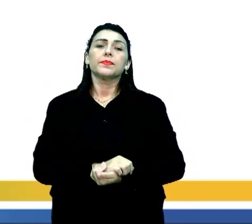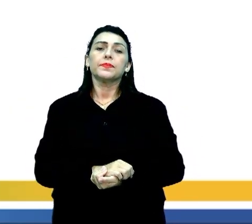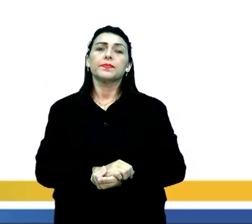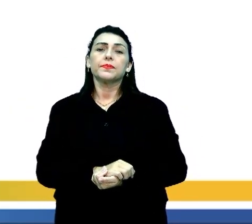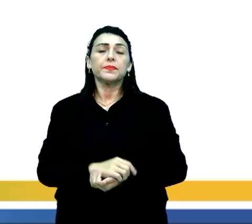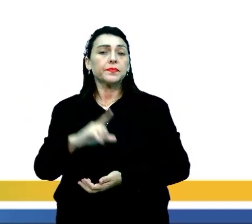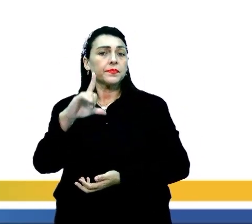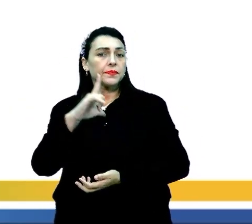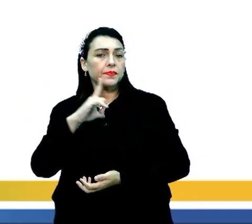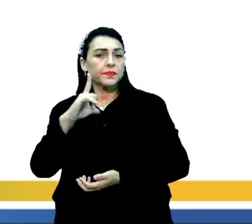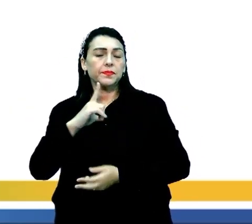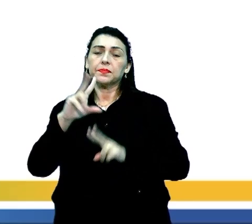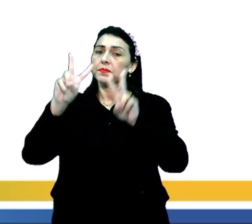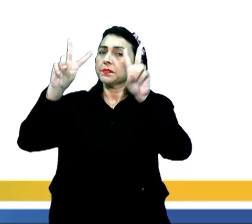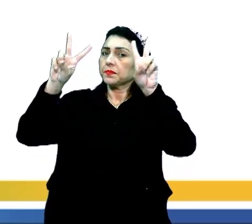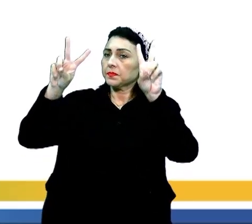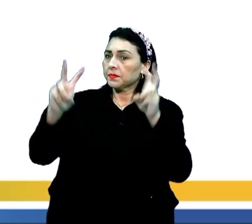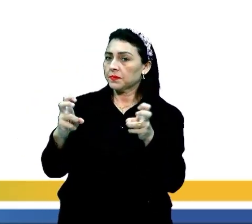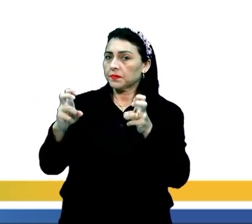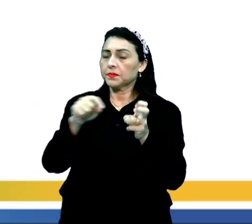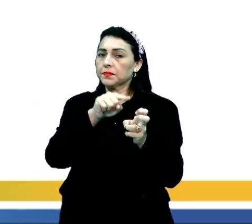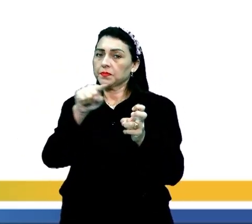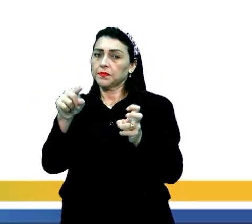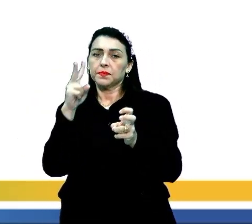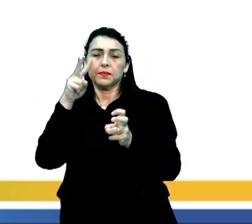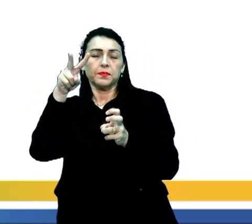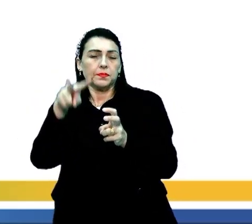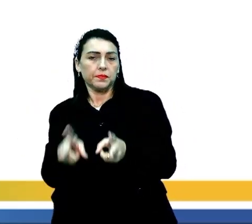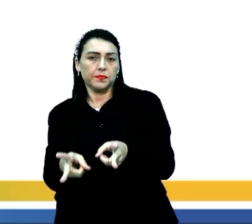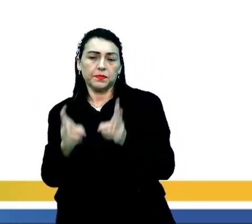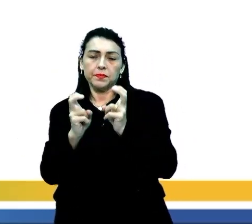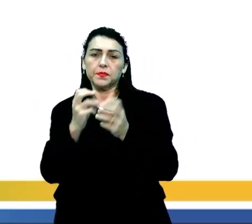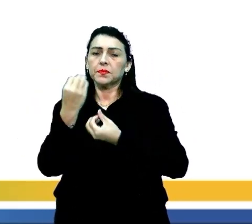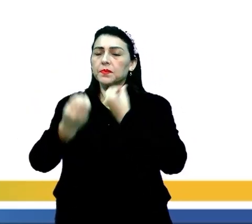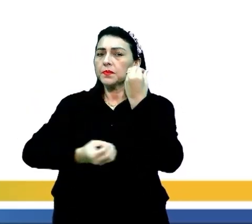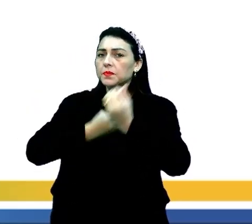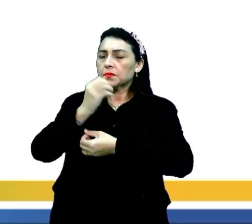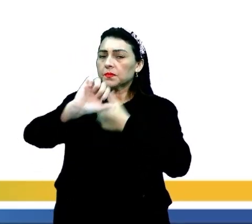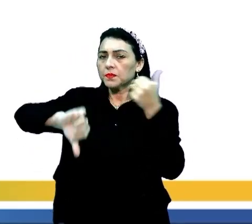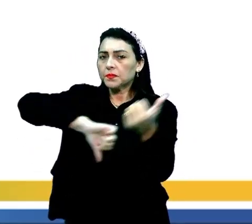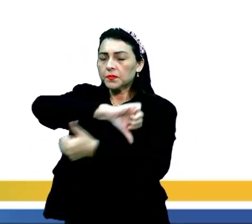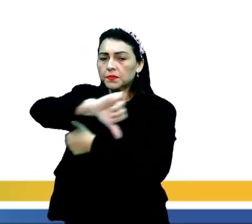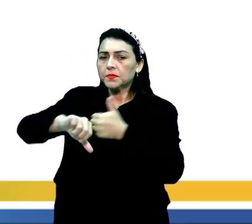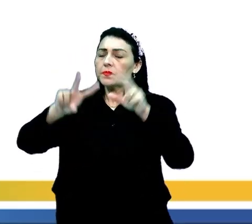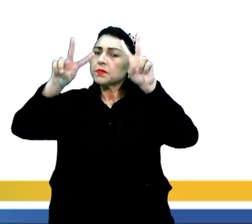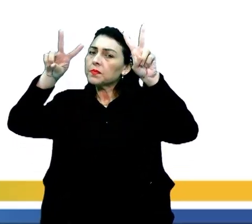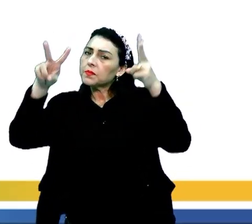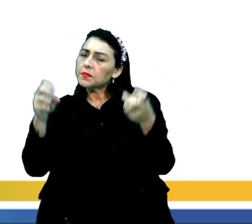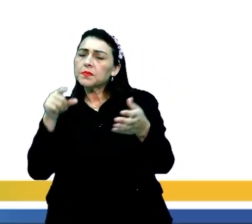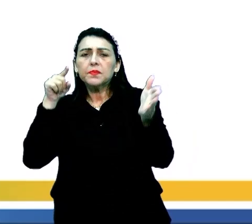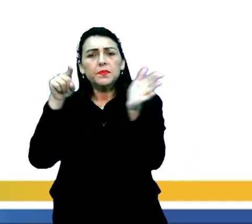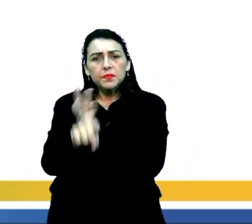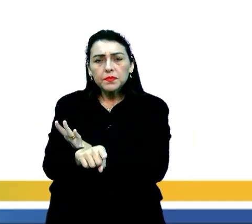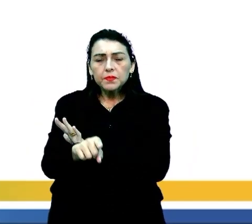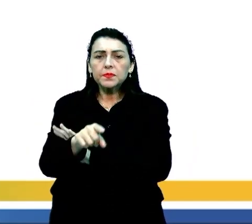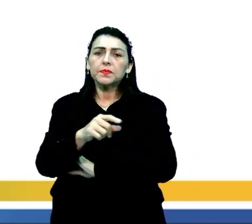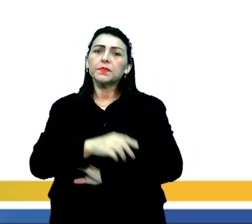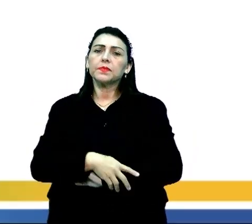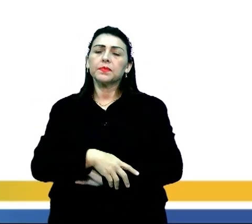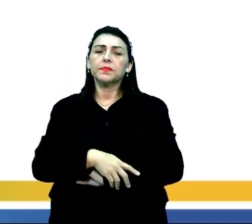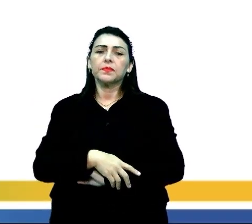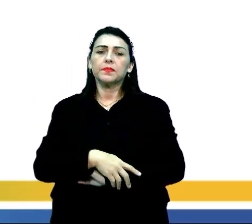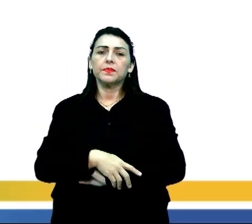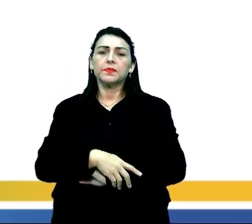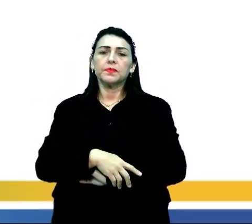E aí, eu tenho um tema, né, que vocês acabaram de ver. E aí, como é que eu vou transformar esse meu tema em uma pergunta, professora? Vamos